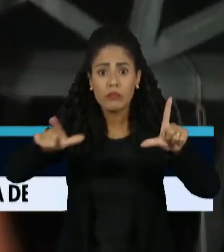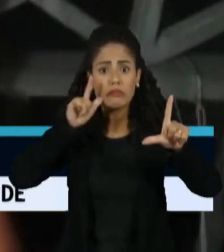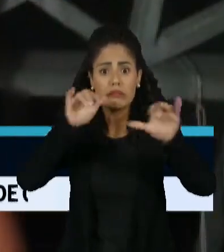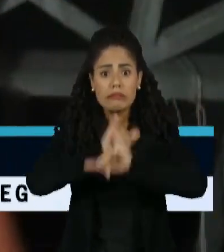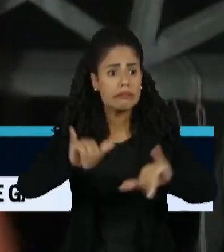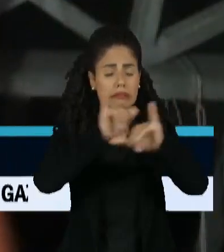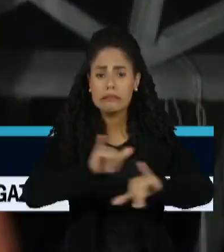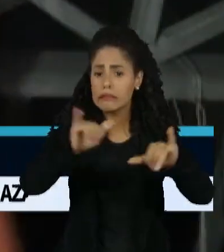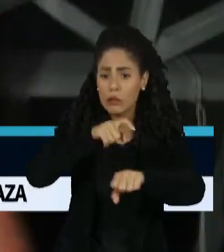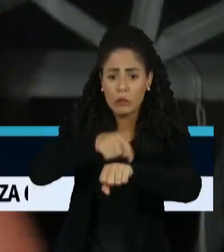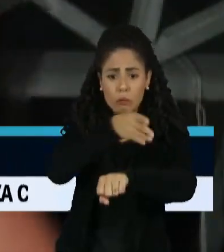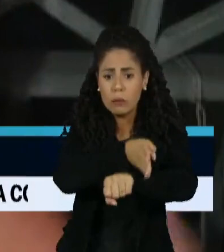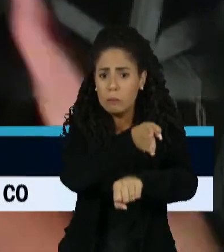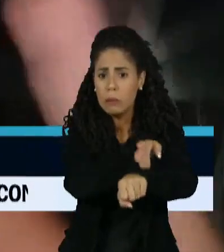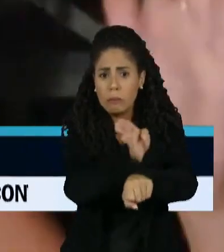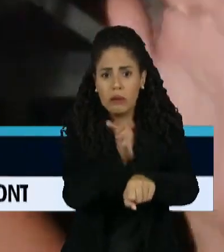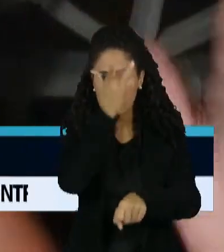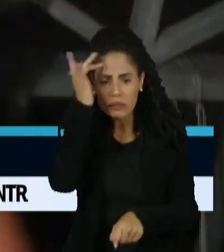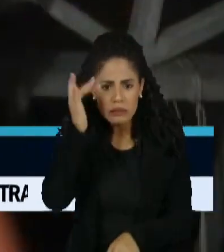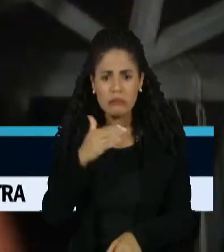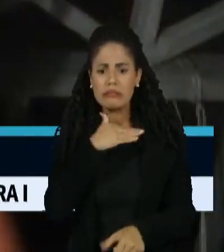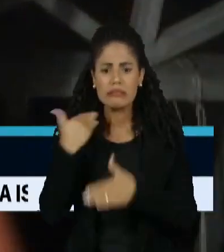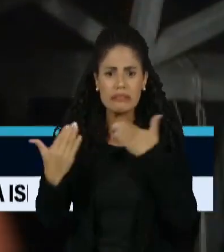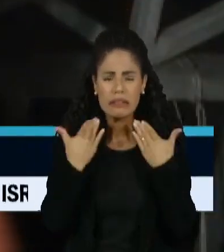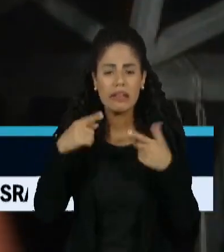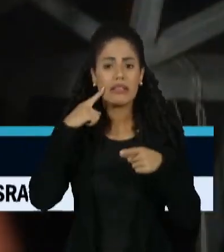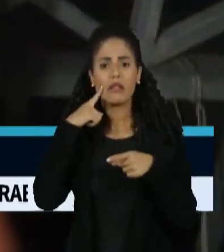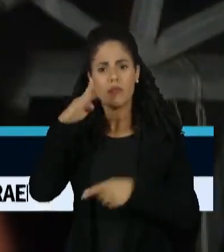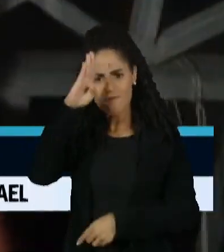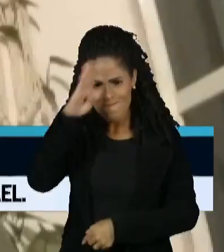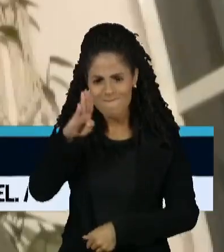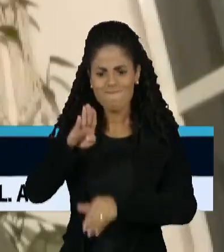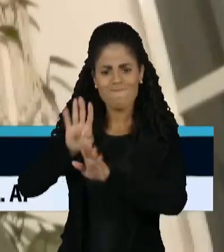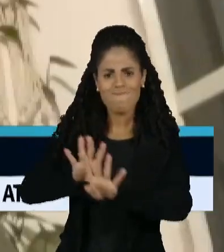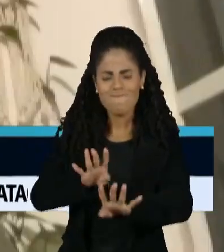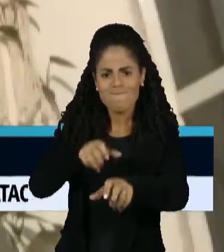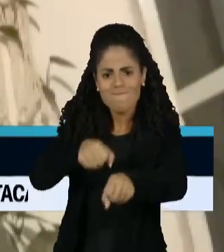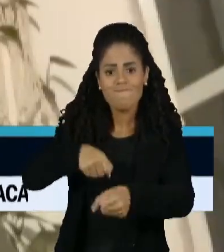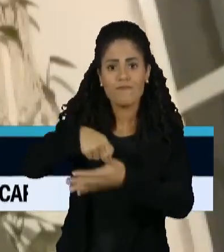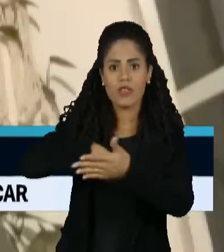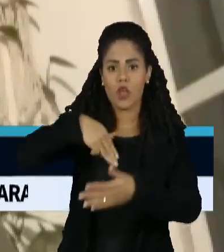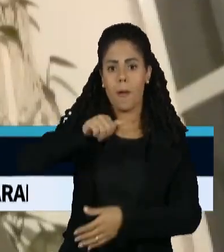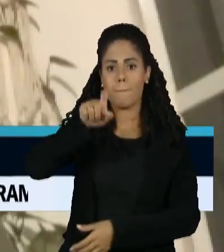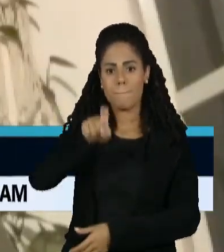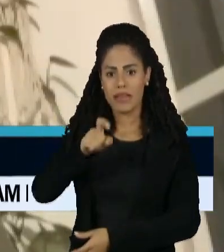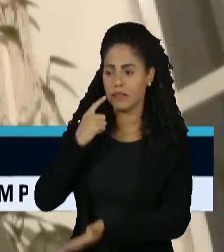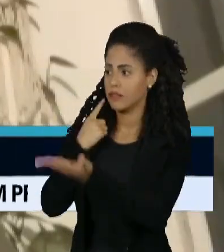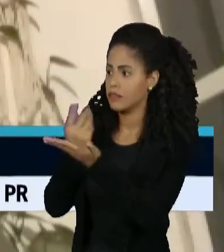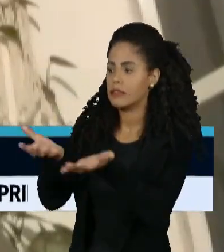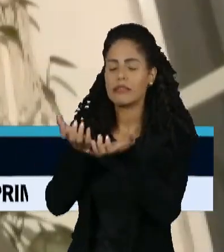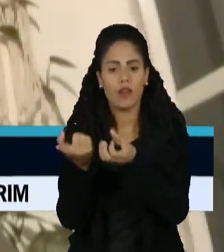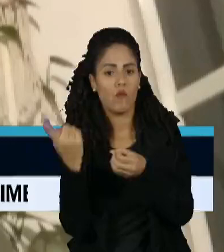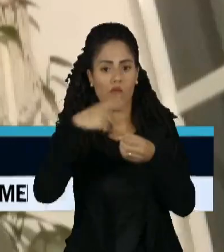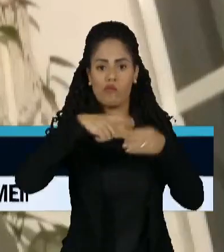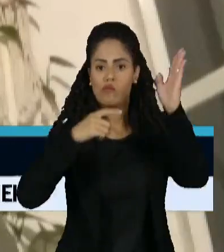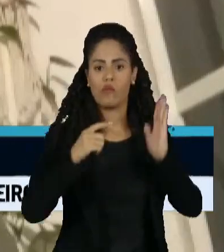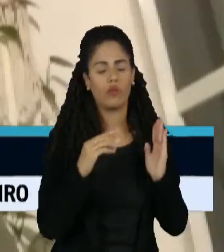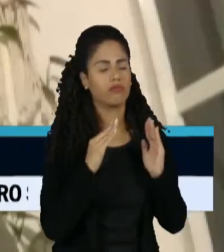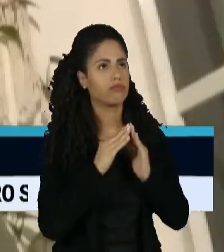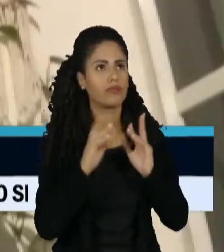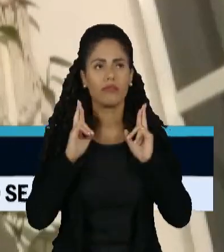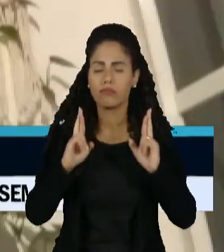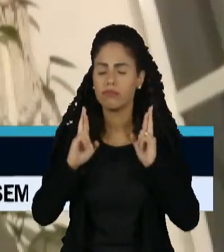desligar das pessoas queridas que estão em campo agora, que estão em luta agora. Max não vê a hora de retornar para casa.